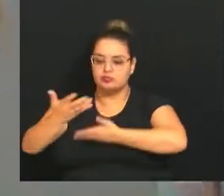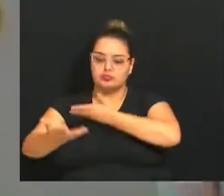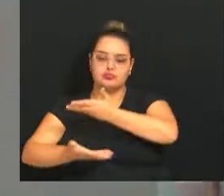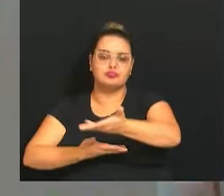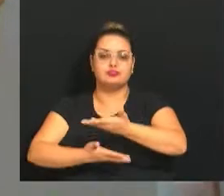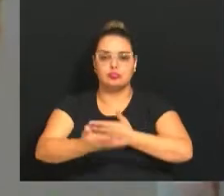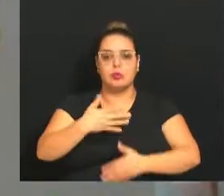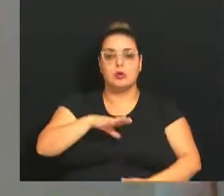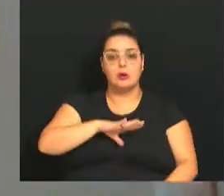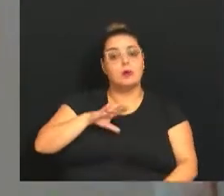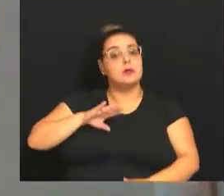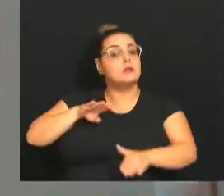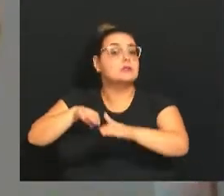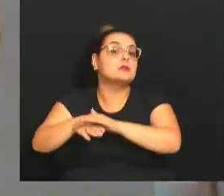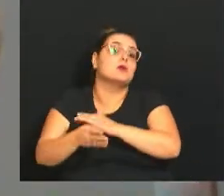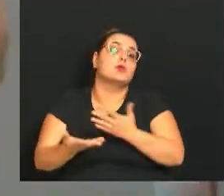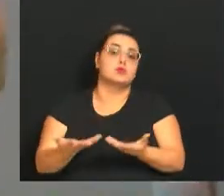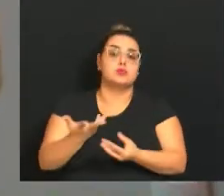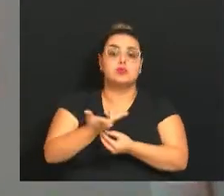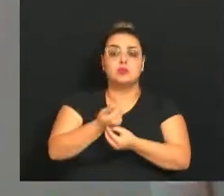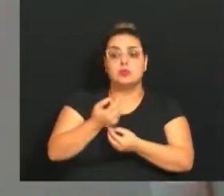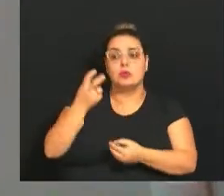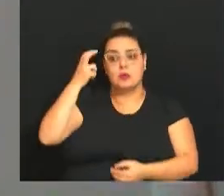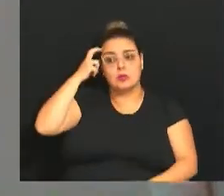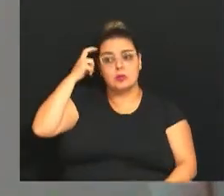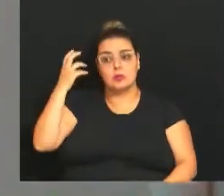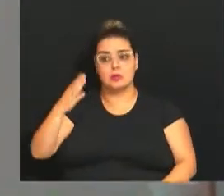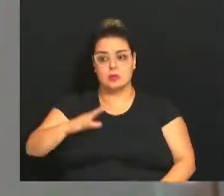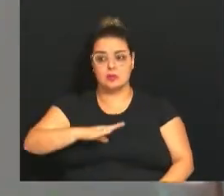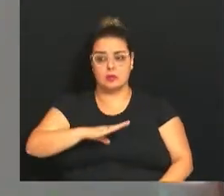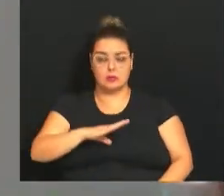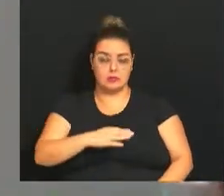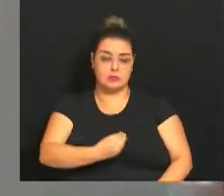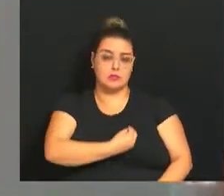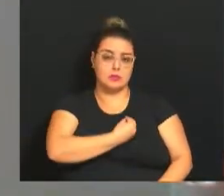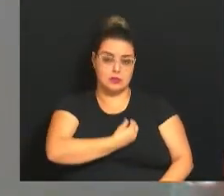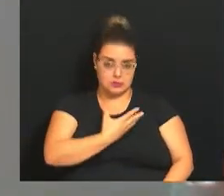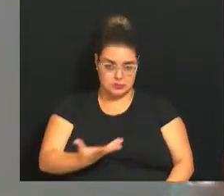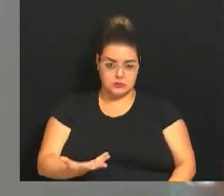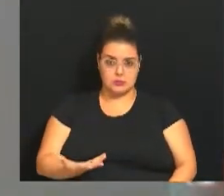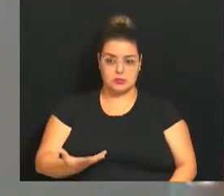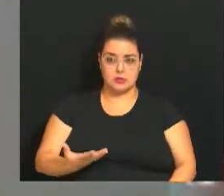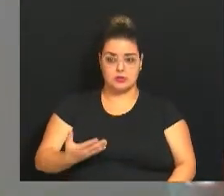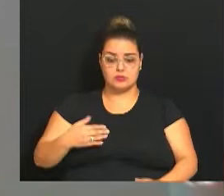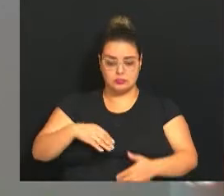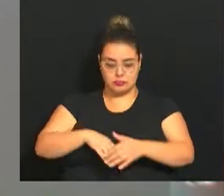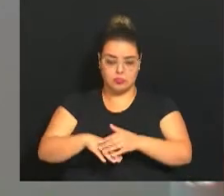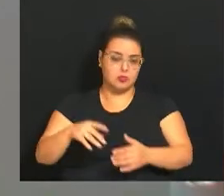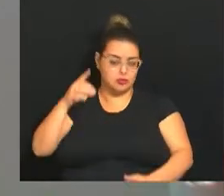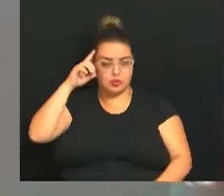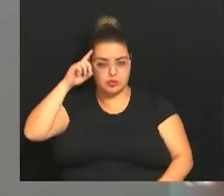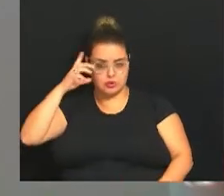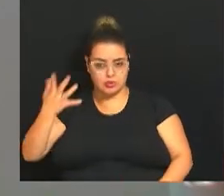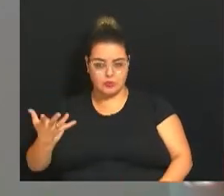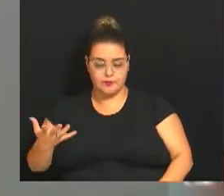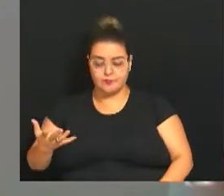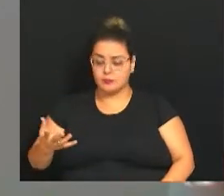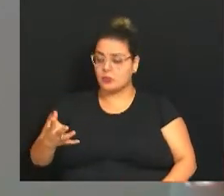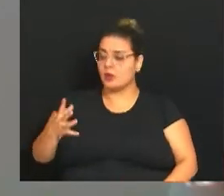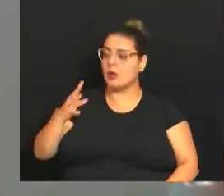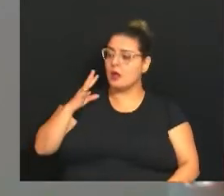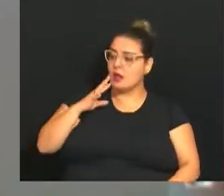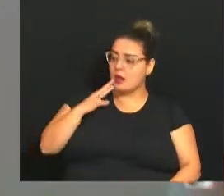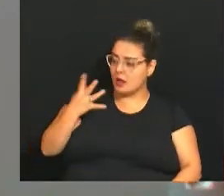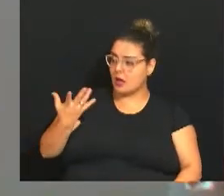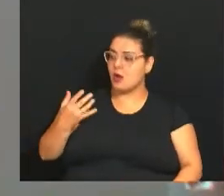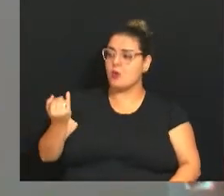se acostumem com isso, de que a cultura faz parte da nossa vida. Bom, é interessante, justamente como você disse, porque acaba juntando